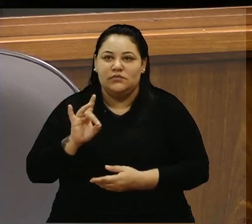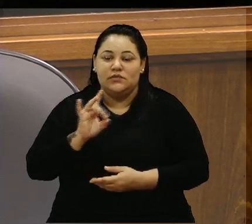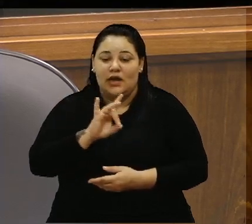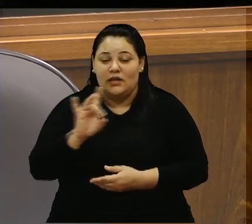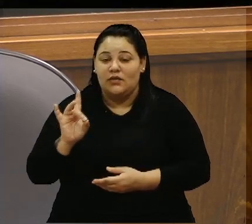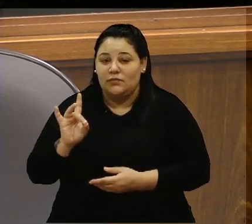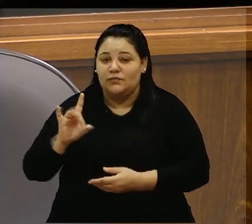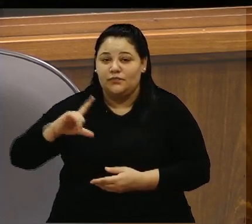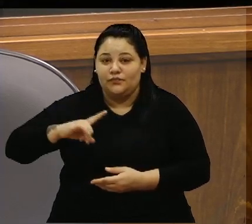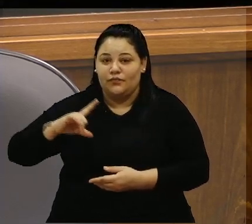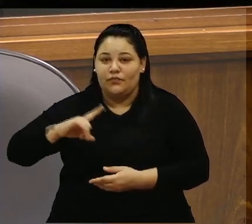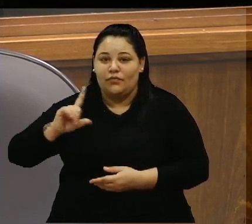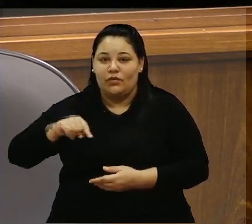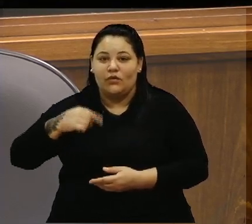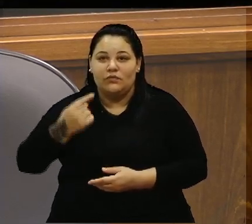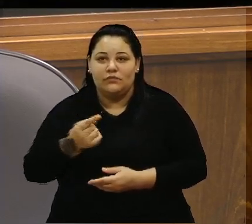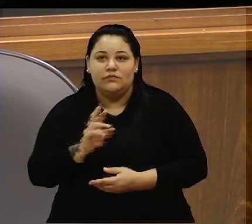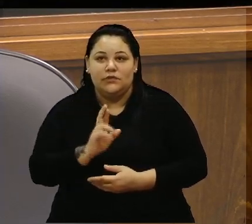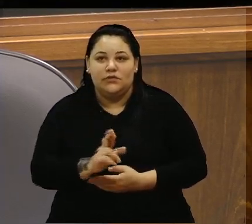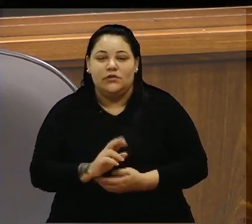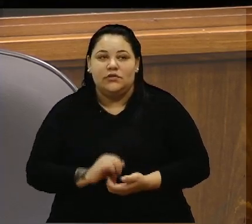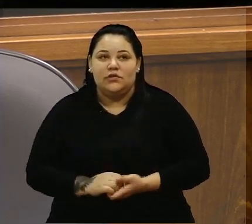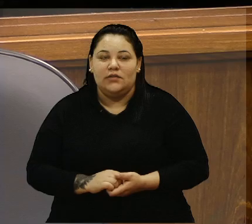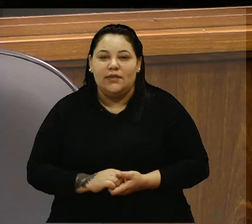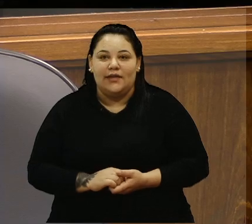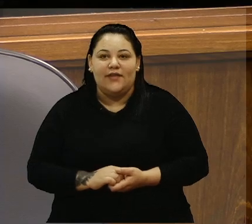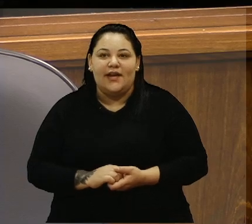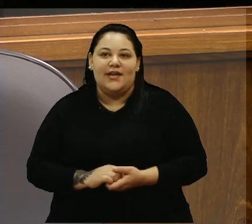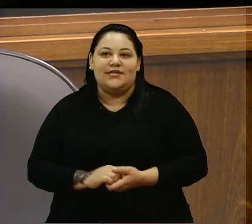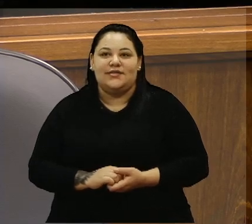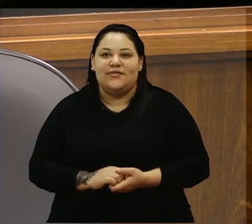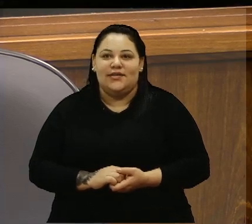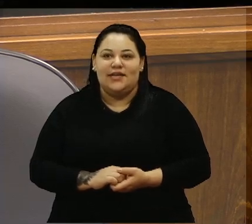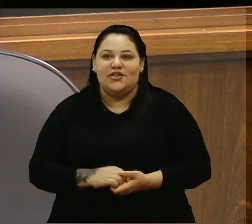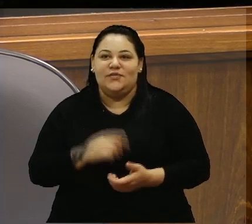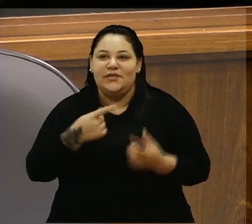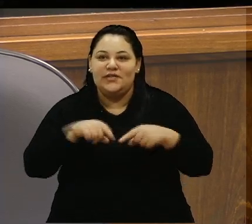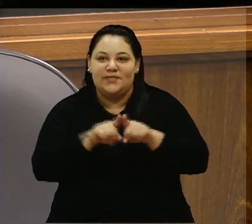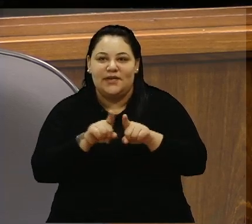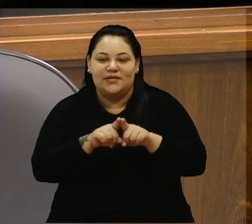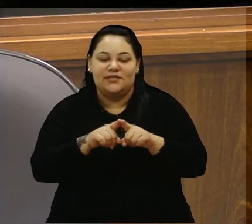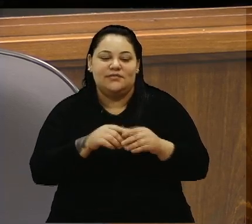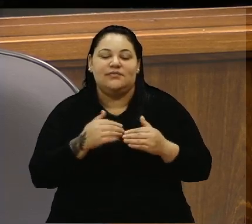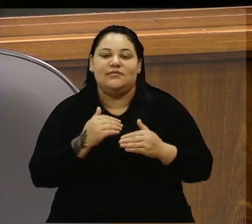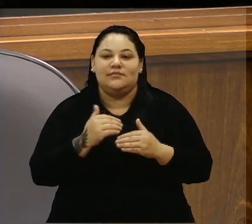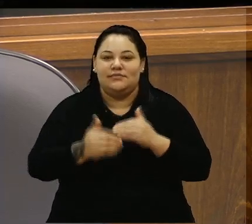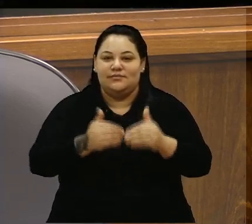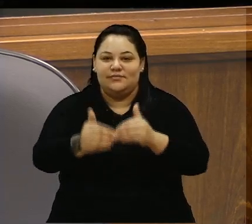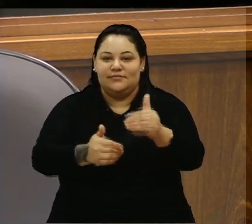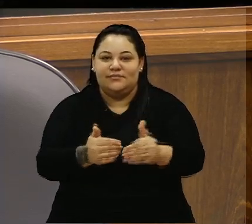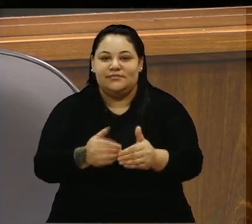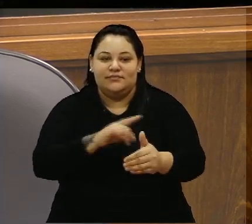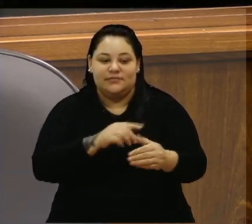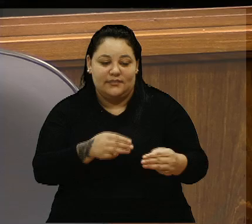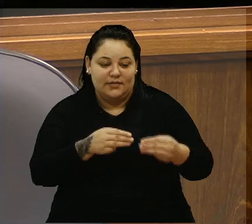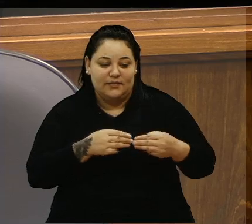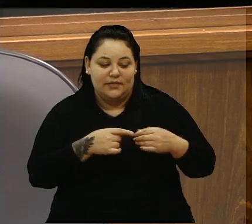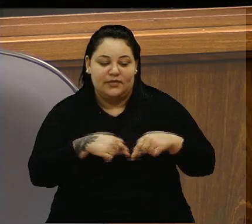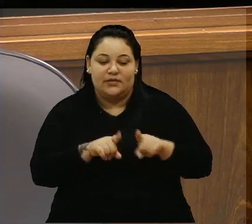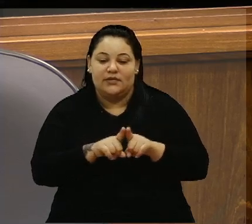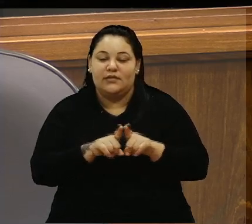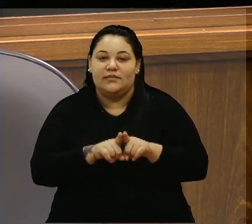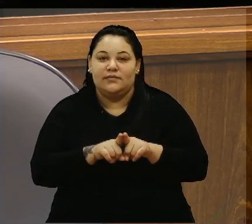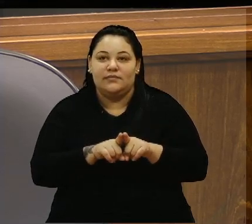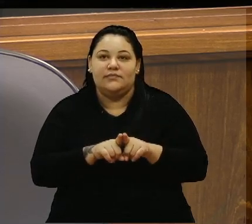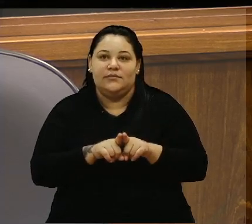só para representar determinado partido, a gente não vai ver as coisas andando. Vai continuar tendo emendas paradas em caixa,